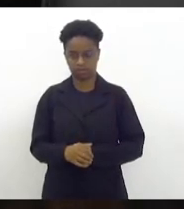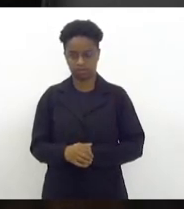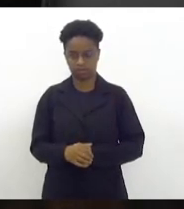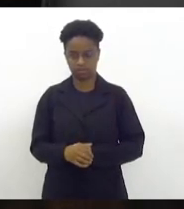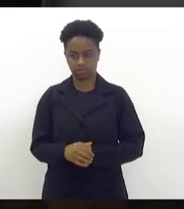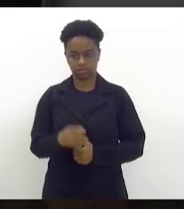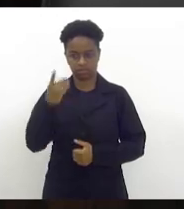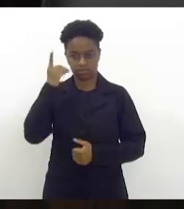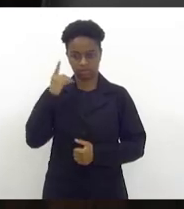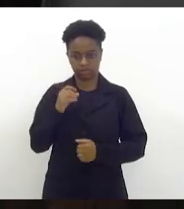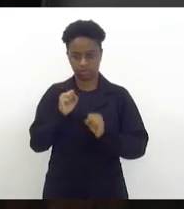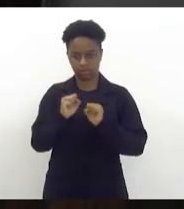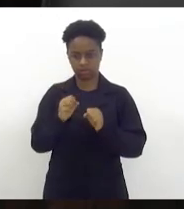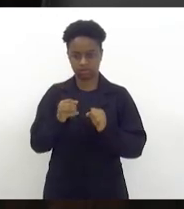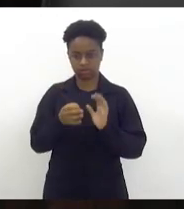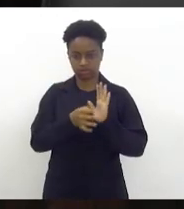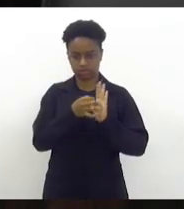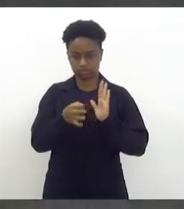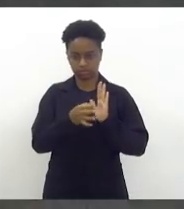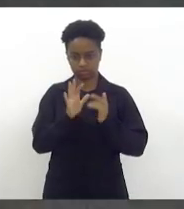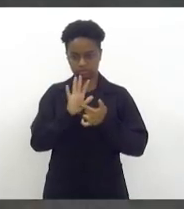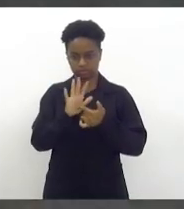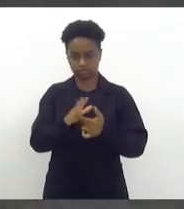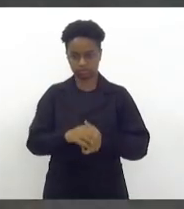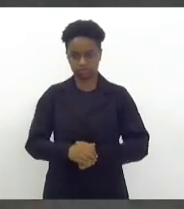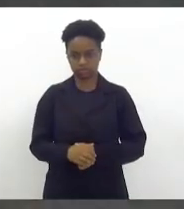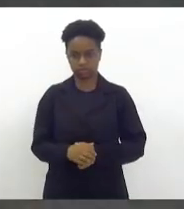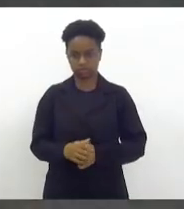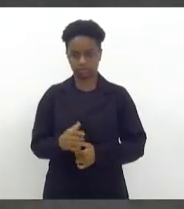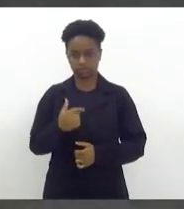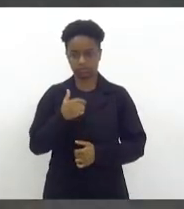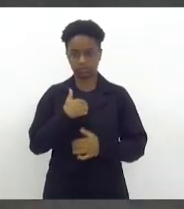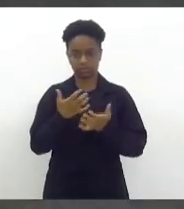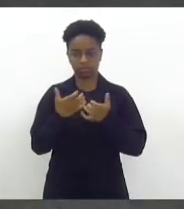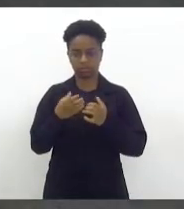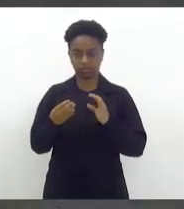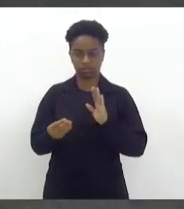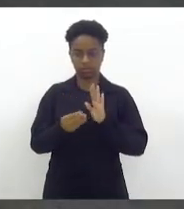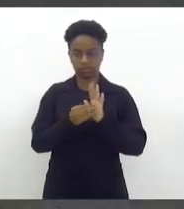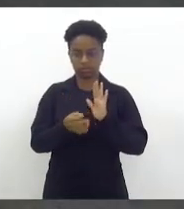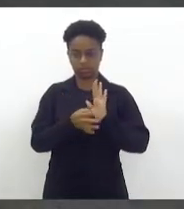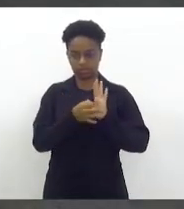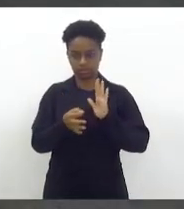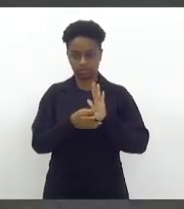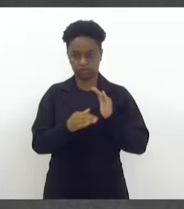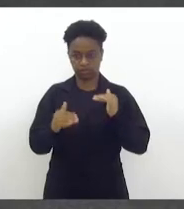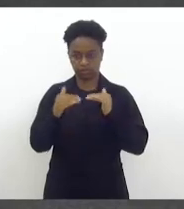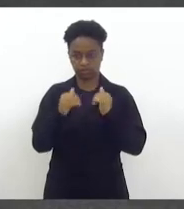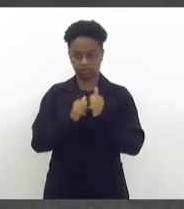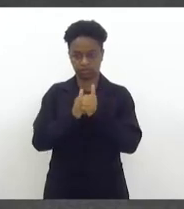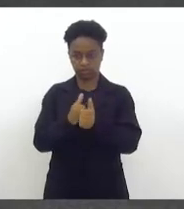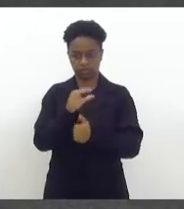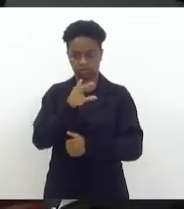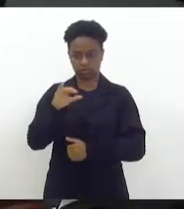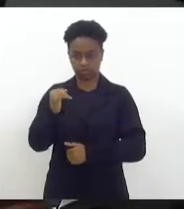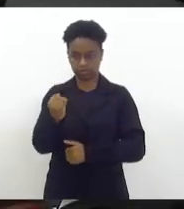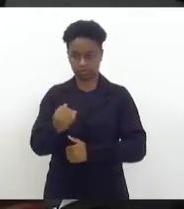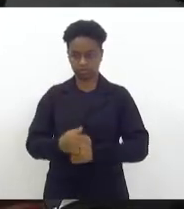Dani Balbi, por favor. Eu queria emitir parecer favorável nos termos que a CCJ dispõe.